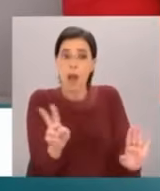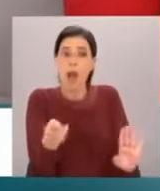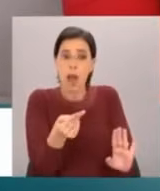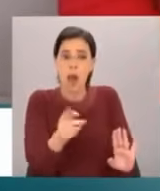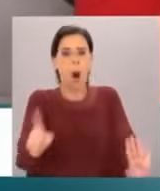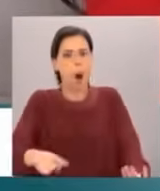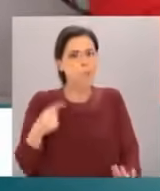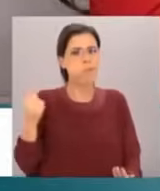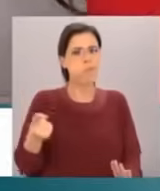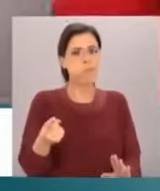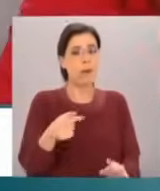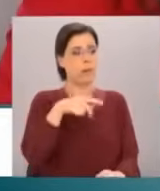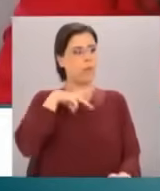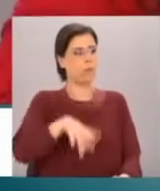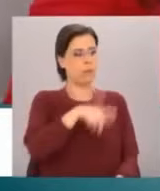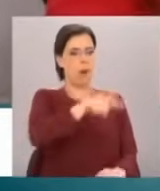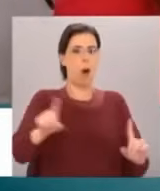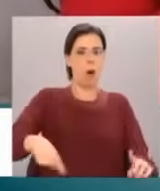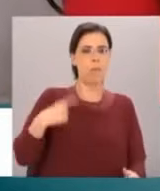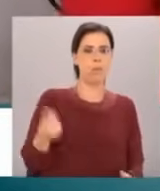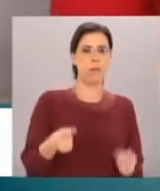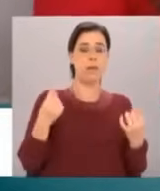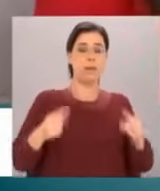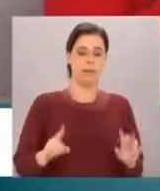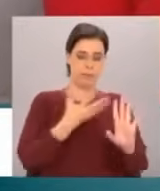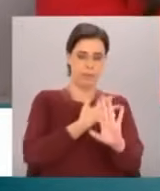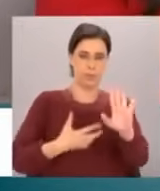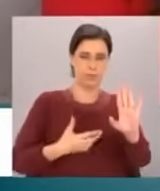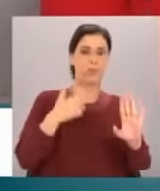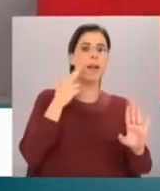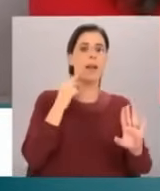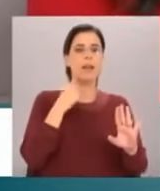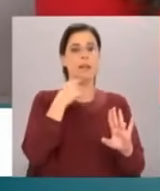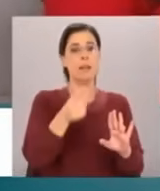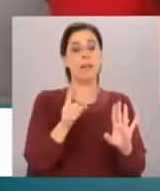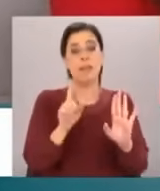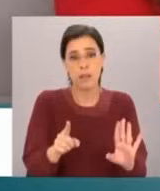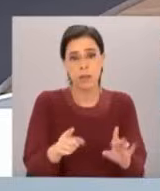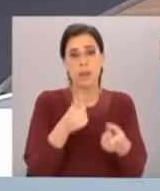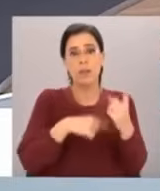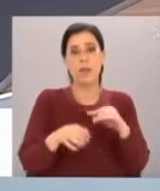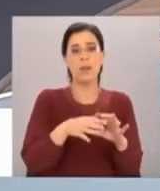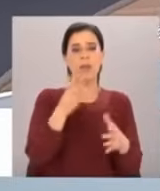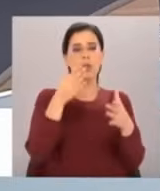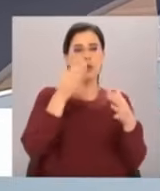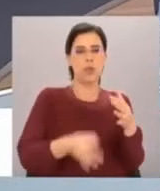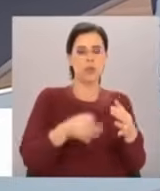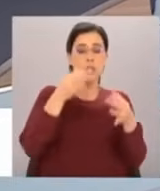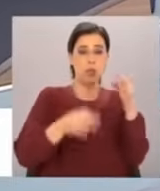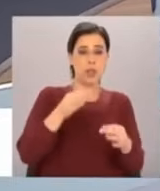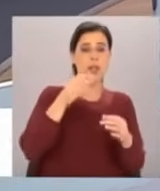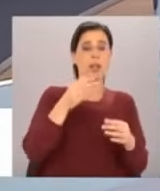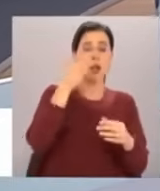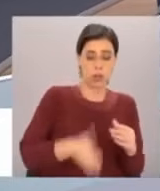de euros que poderão estar a ir para o bolso dos Portugueses e essa vamos deixar o André Ventura falar nomeadamente sobre essa questão dos benefícios fiscais